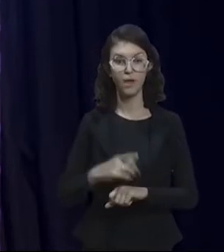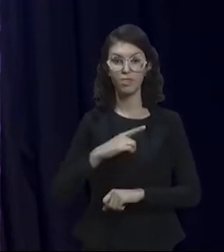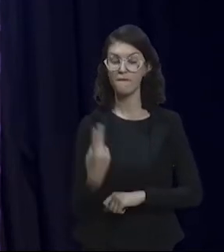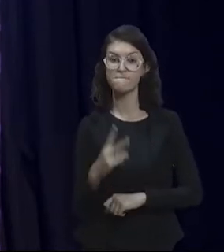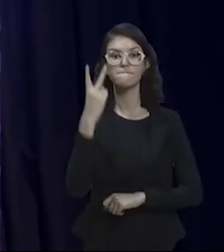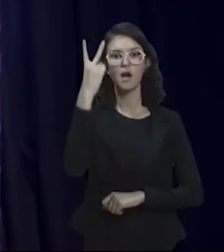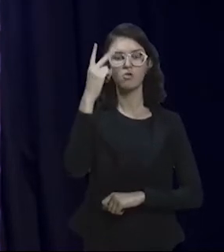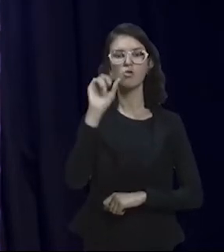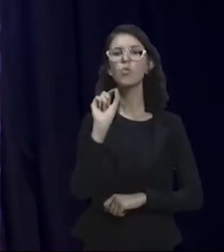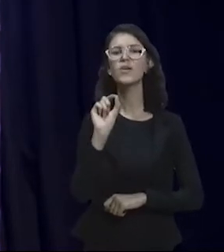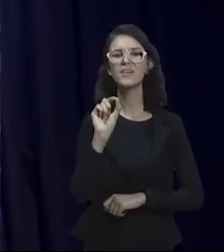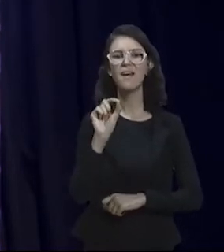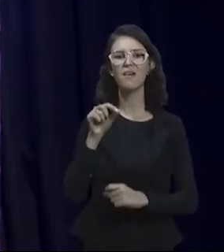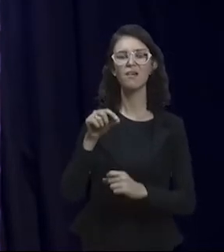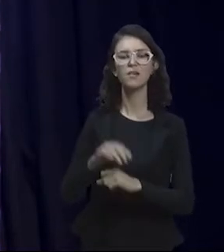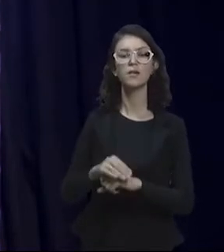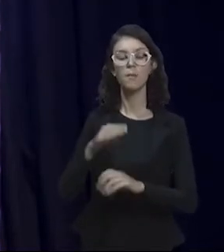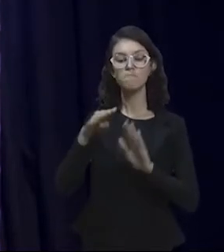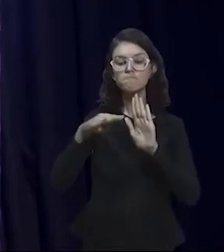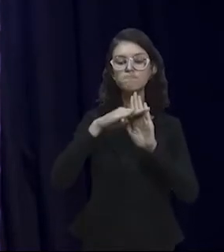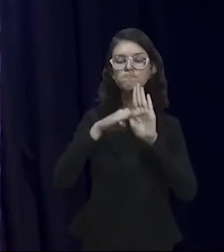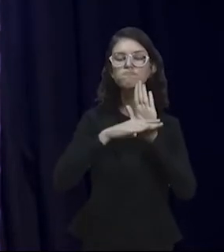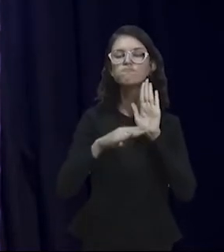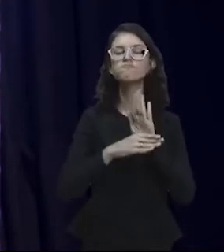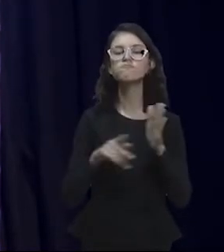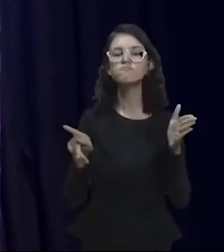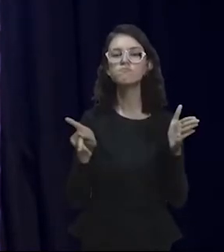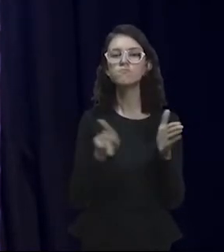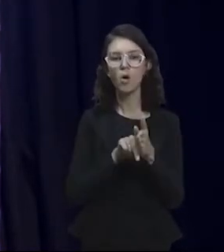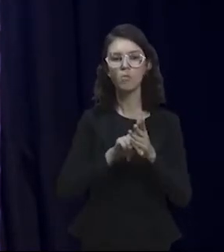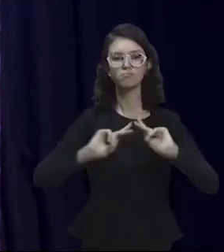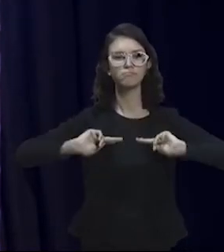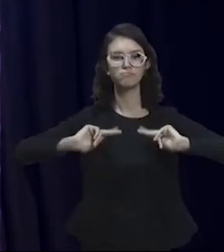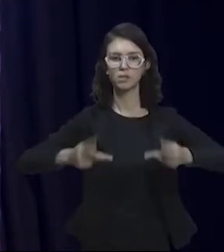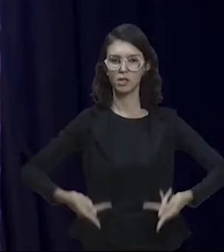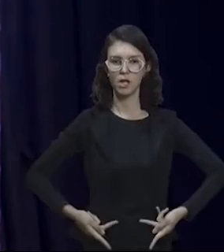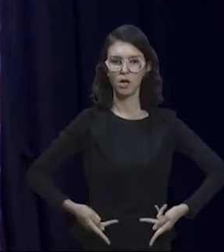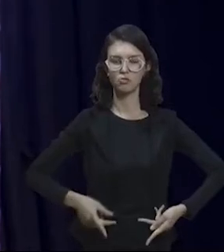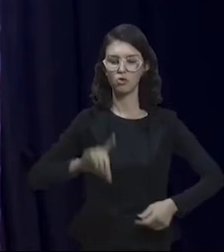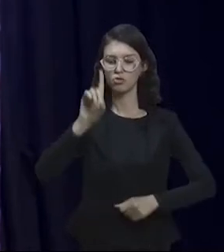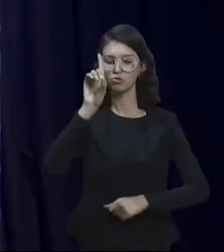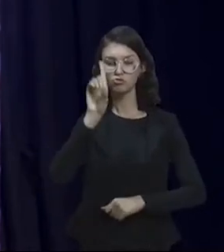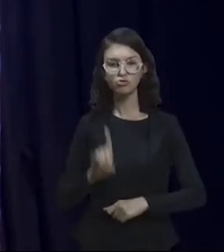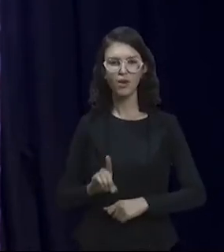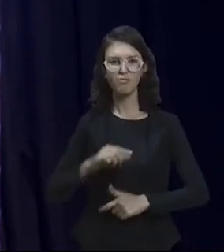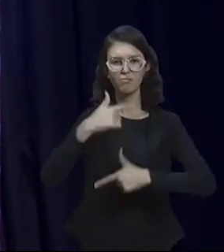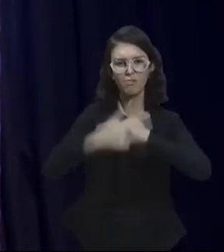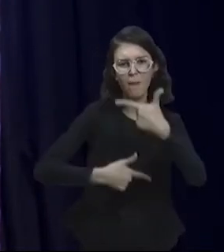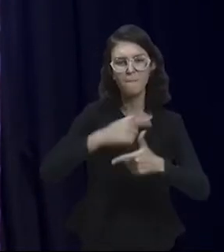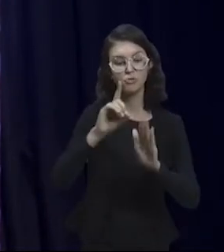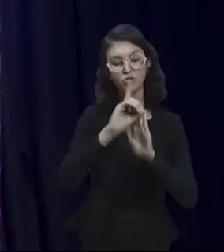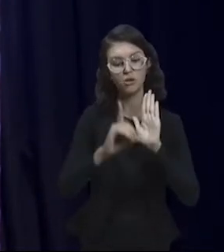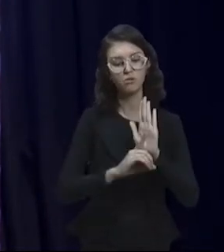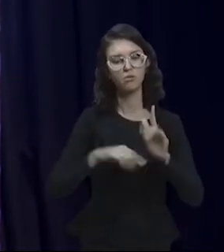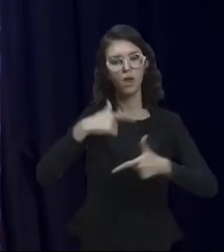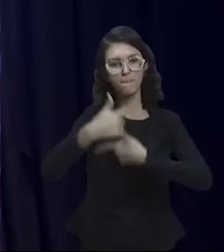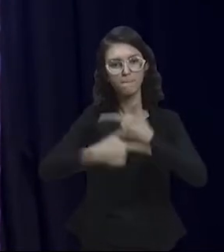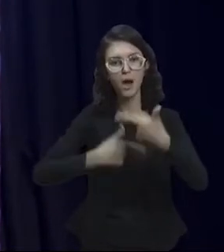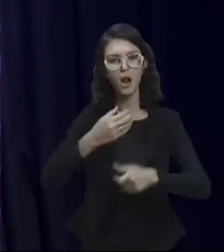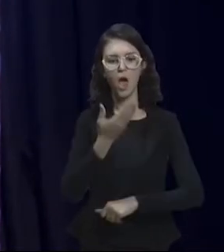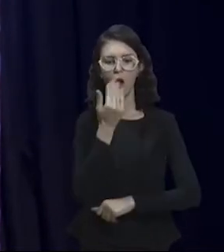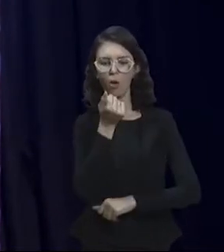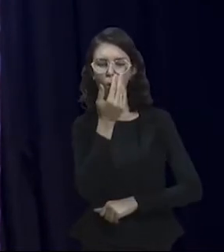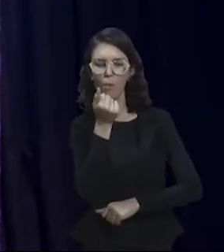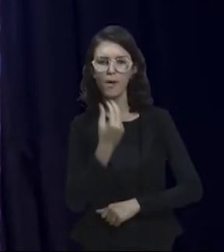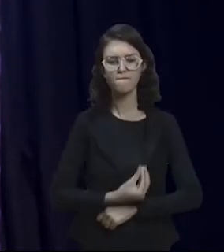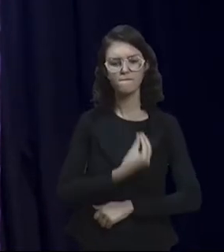natureza humanitária. O direito de um homem trabalhar, o direito de um homem comer, o direito de um homem viver